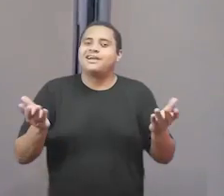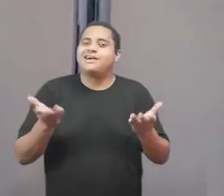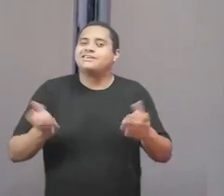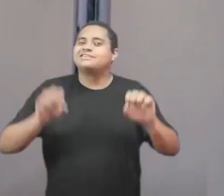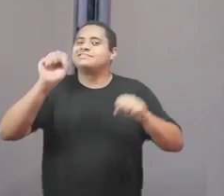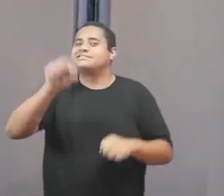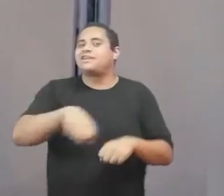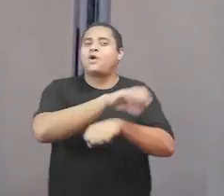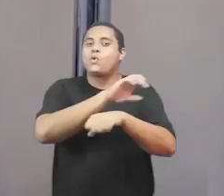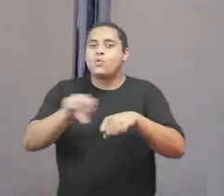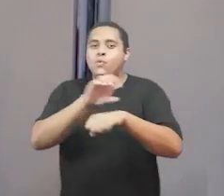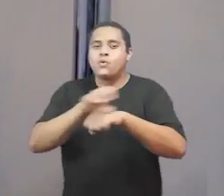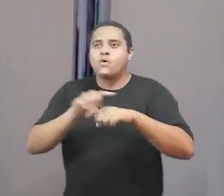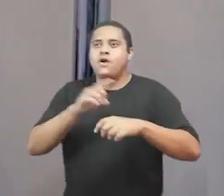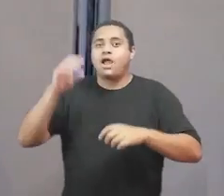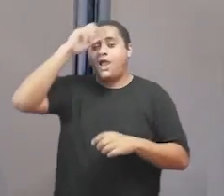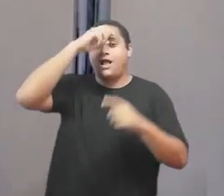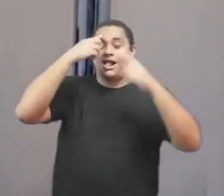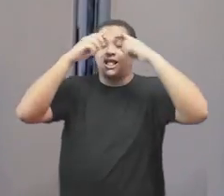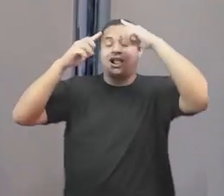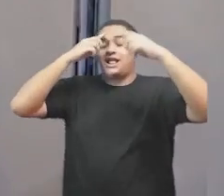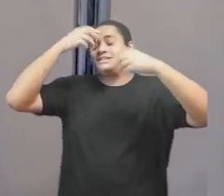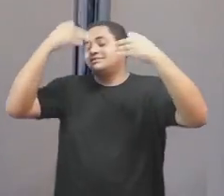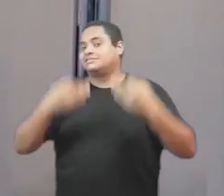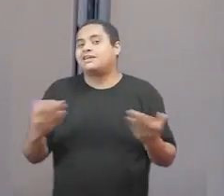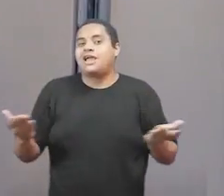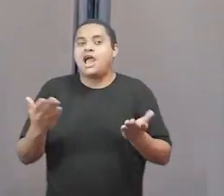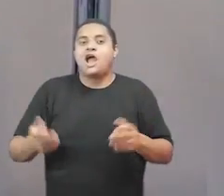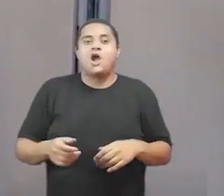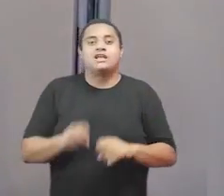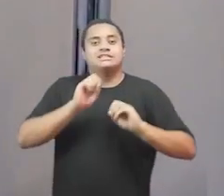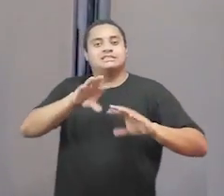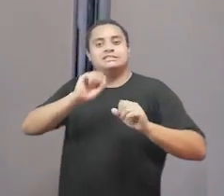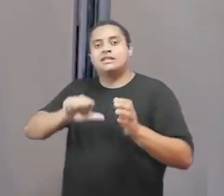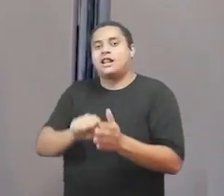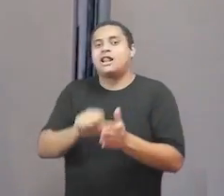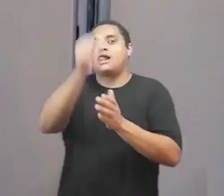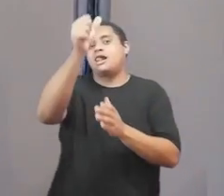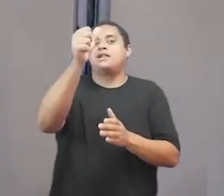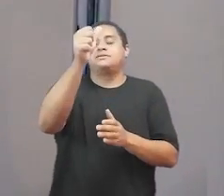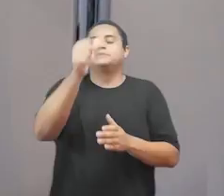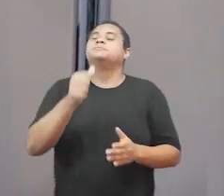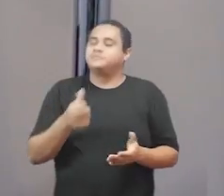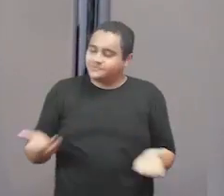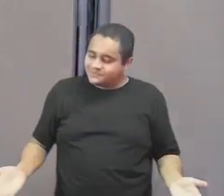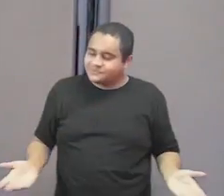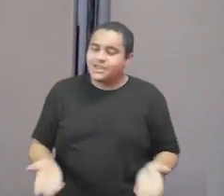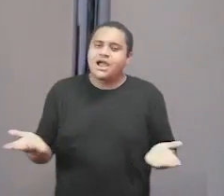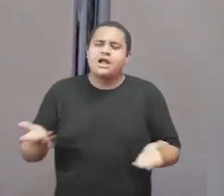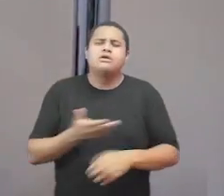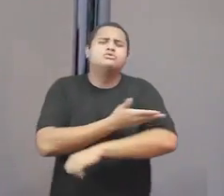Agora sim, curso Reaprendizagem Criativa, vamos começar a bagaça. Essa é a aula inaugural, eu chamei de aula